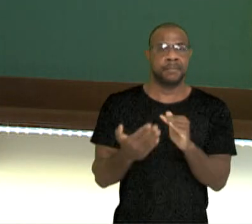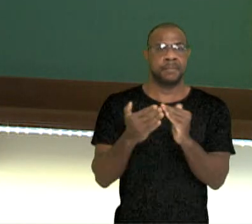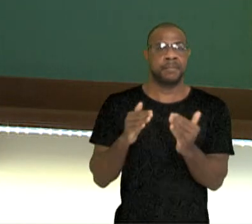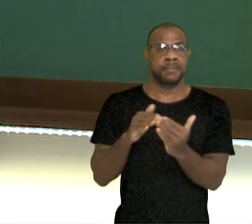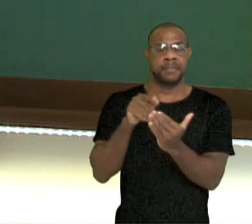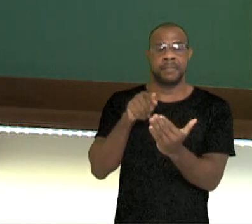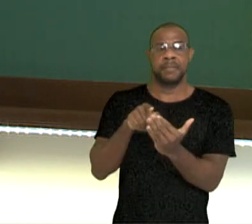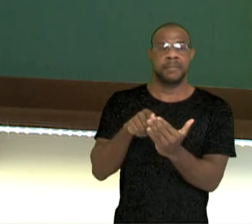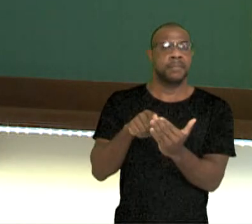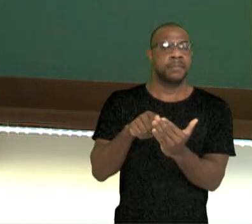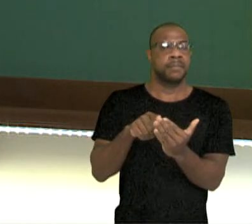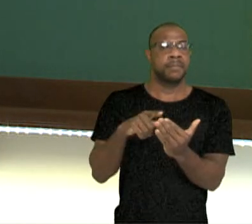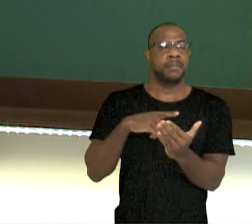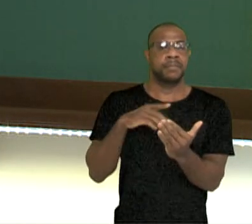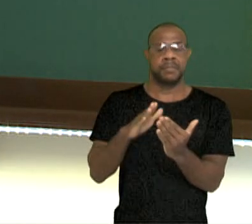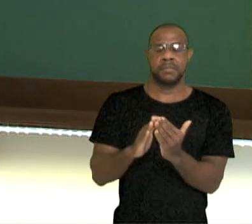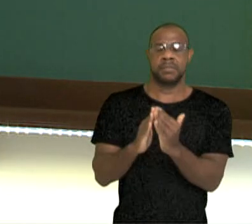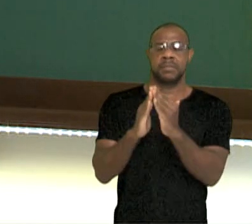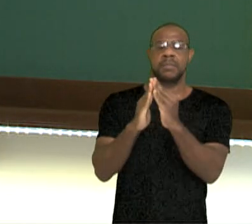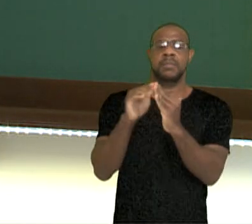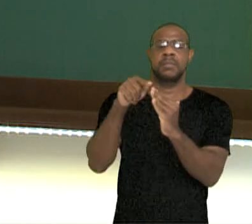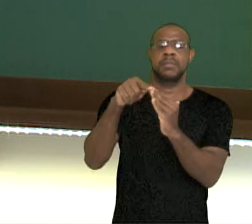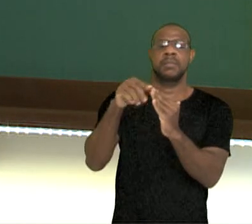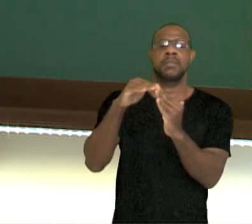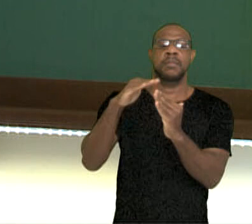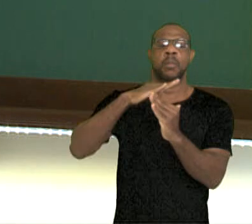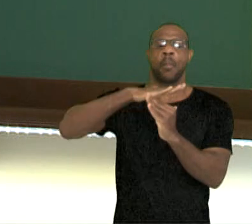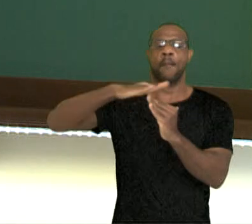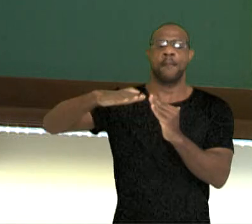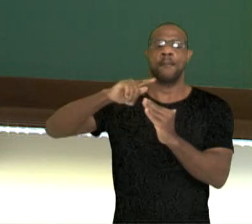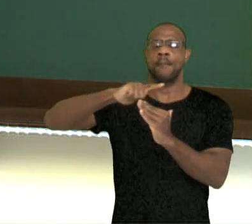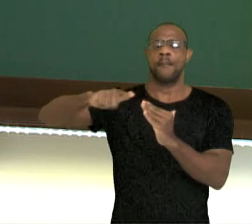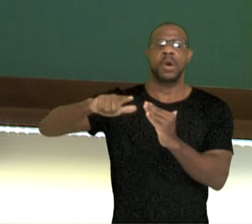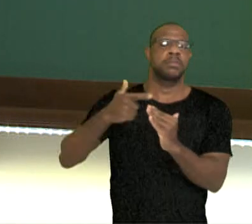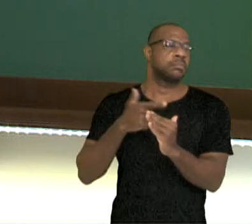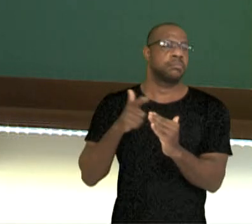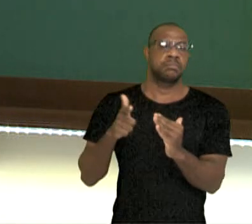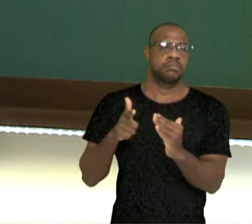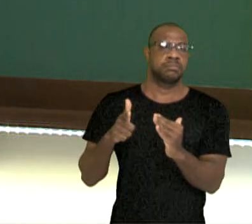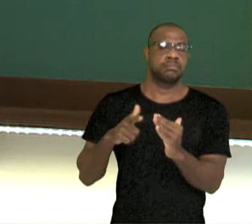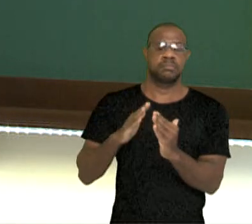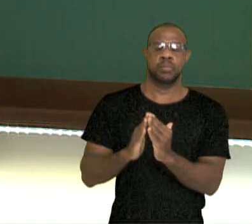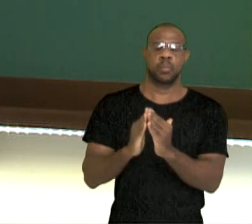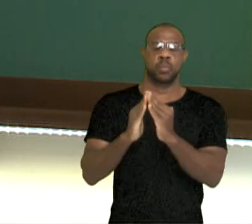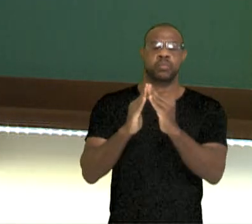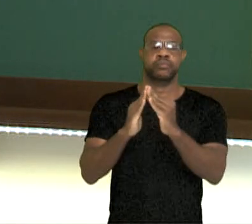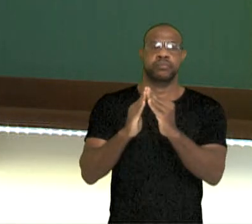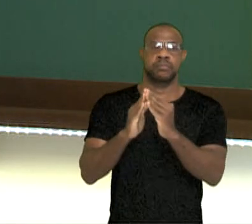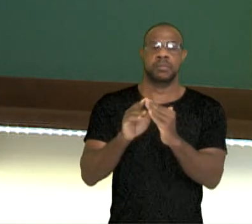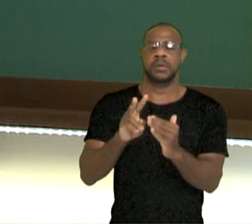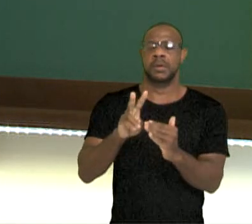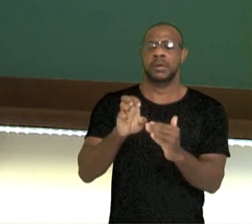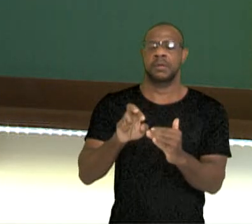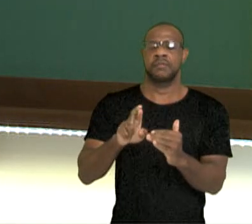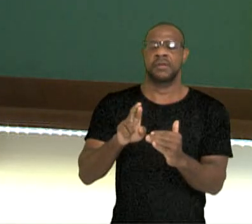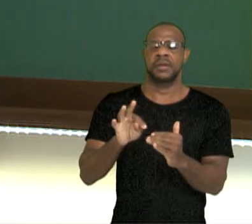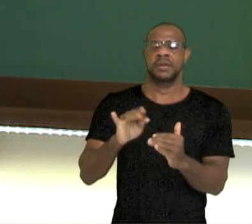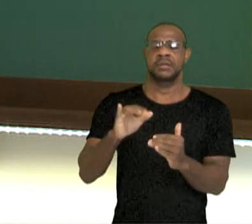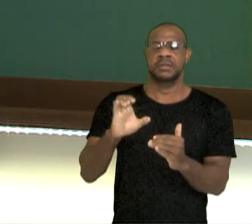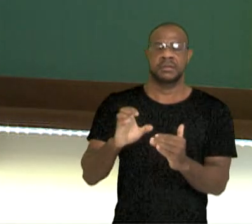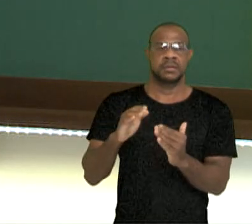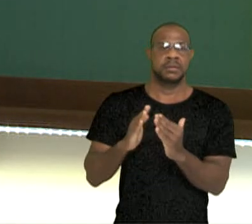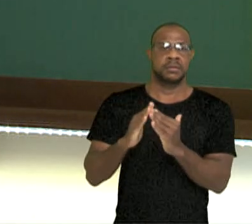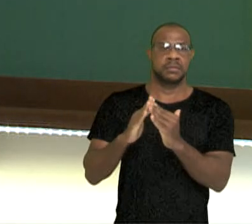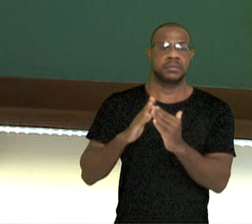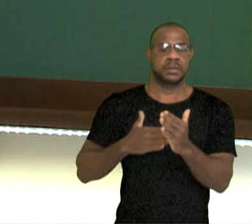letra H, ela tem essa característica de determinar na pontinha. Tem uma ponta ali chamada de vértice, né? Então, eu tenho uma base,